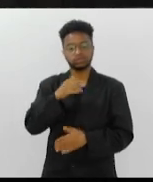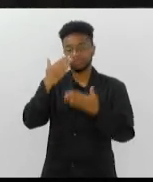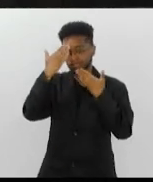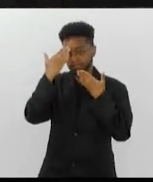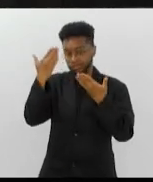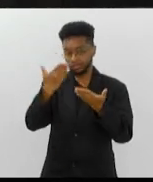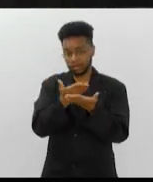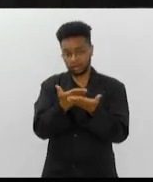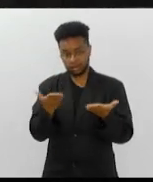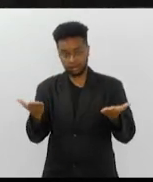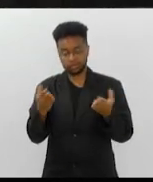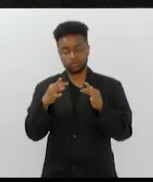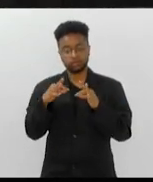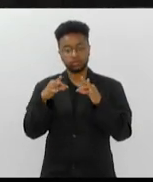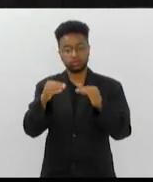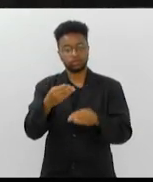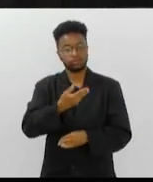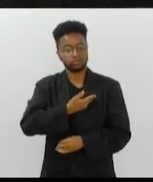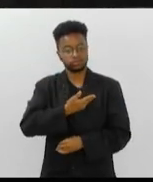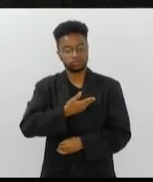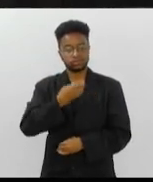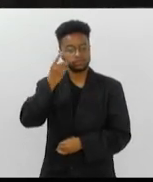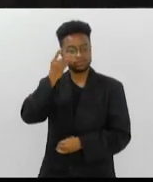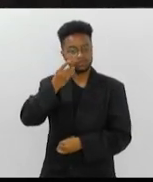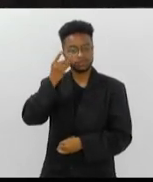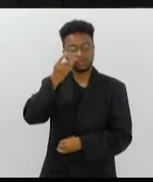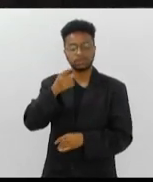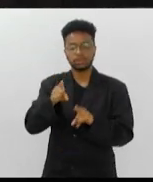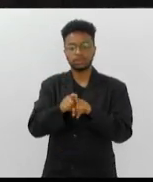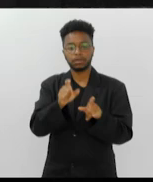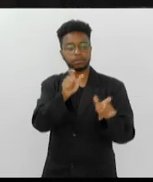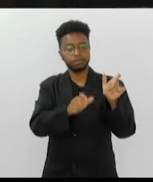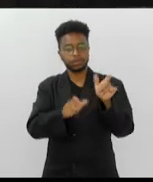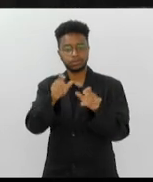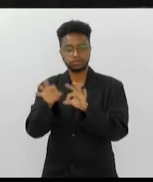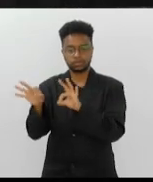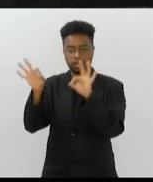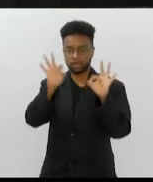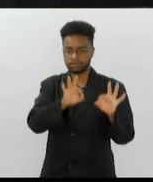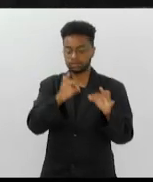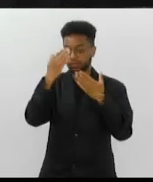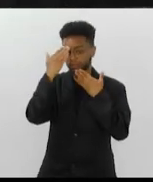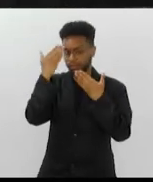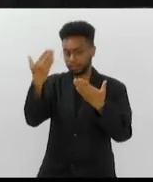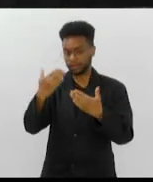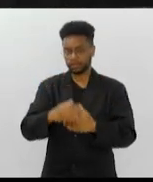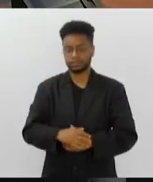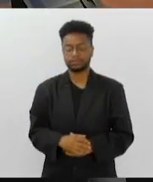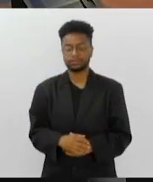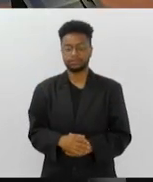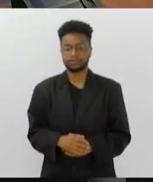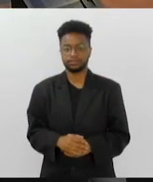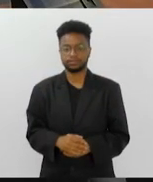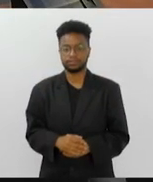muito obrigado a todos os companheiros e companheiras, a todo o pessoal que nos assiste. Muito obrigado.